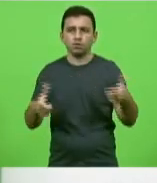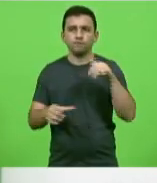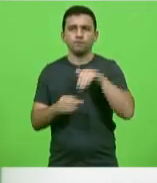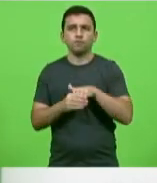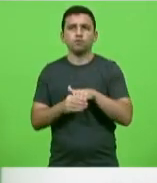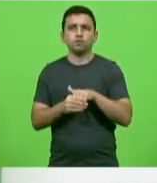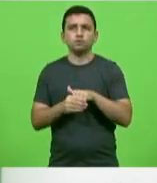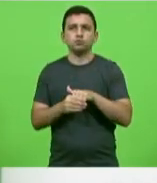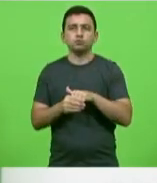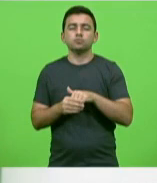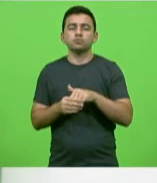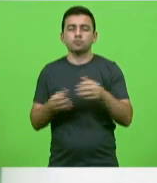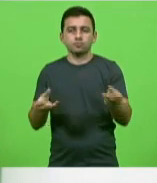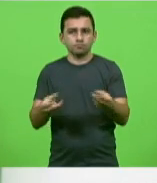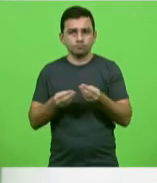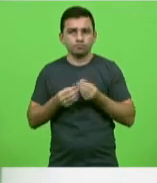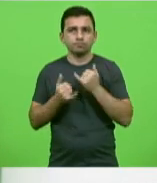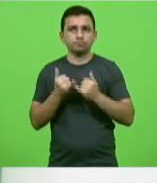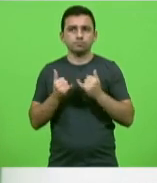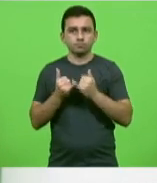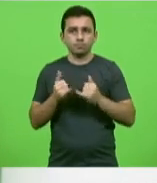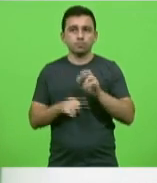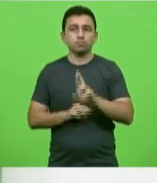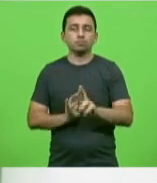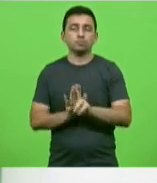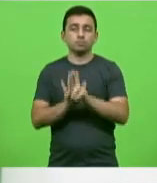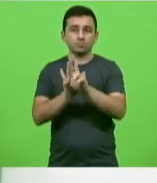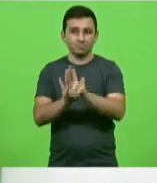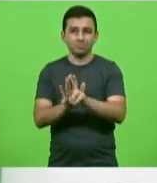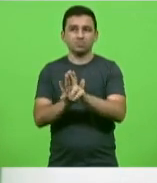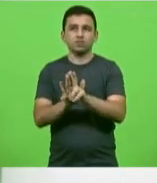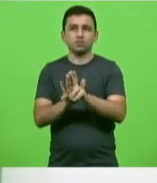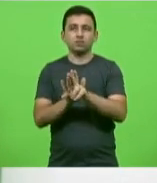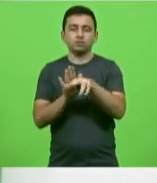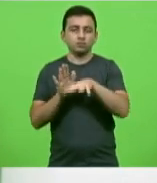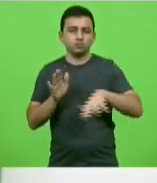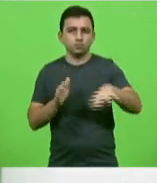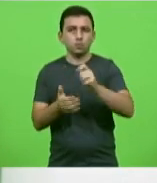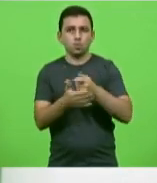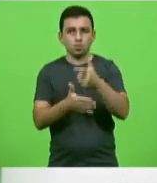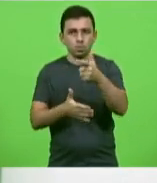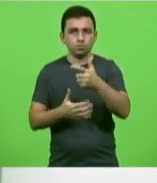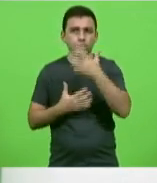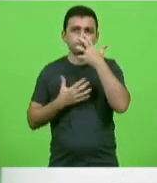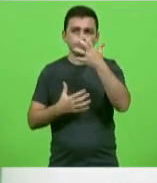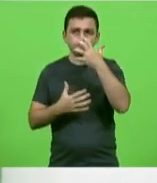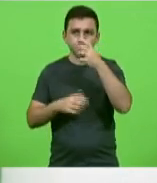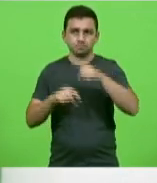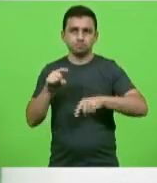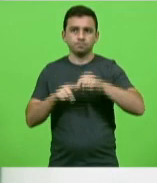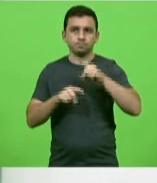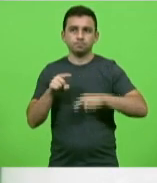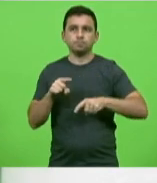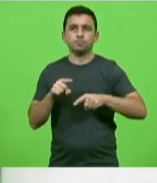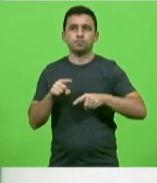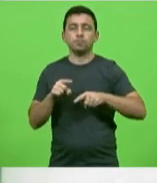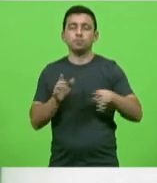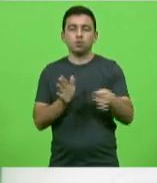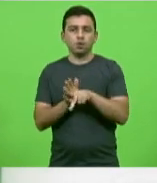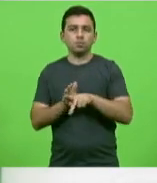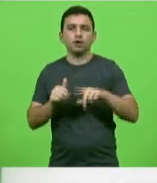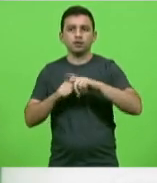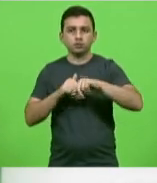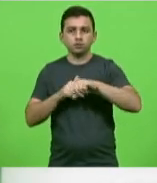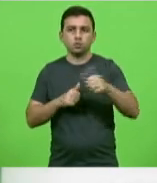votos, acolher parcialmente a representação relativamente à aquisição de respiradores mecânicos com fulcro no artigo